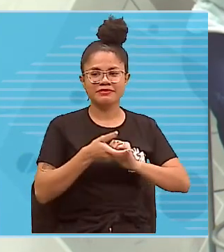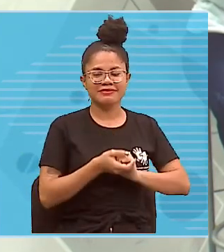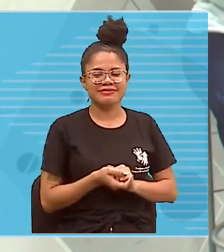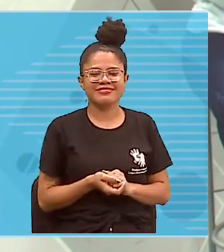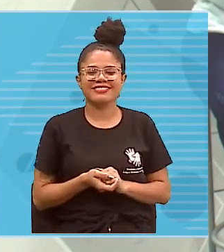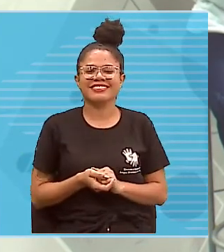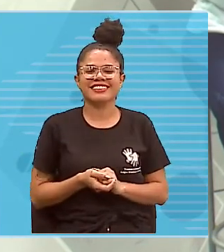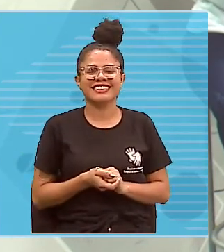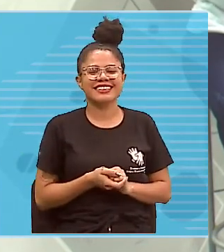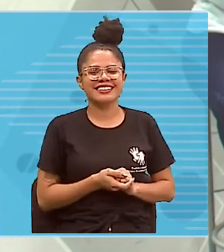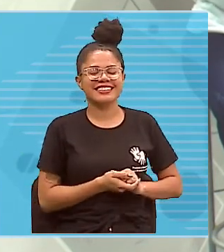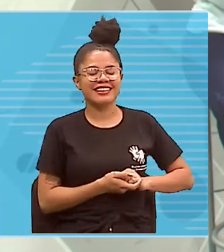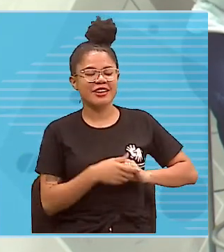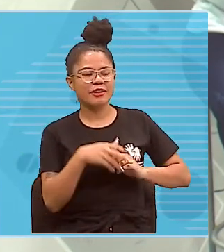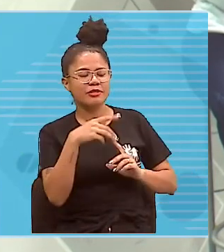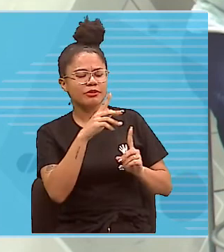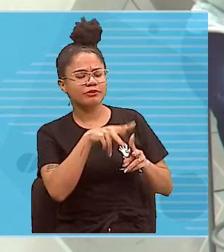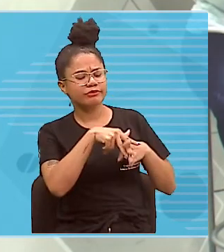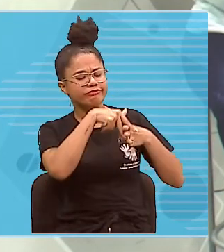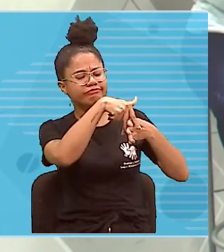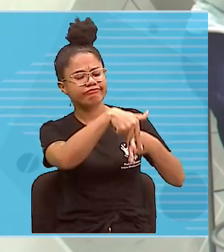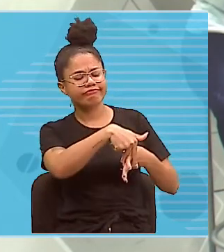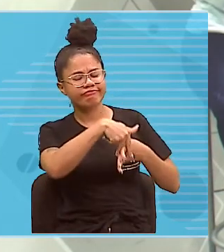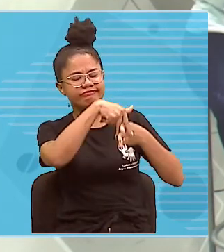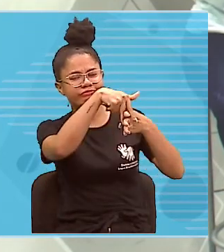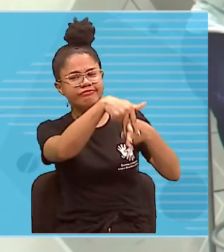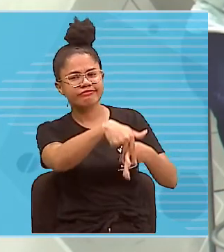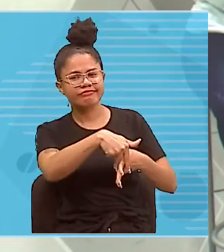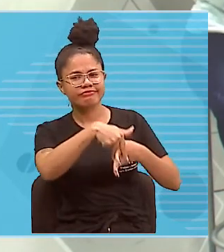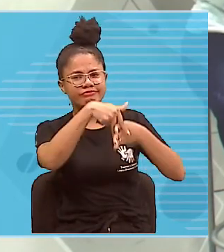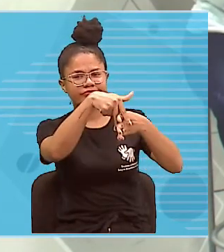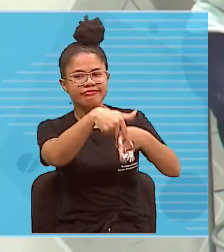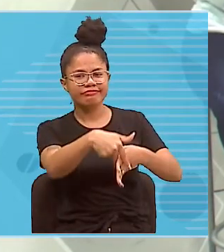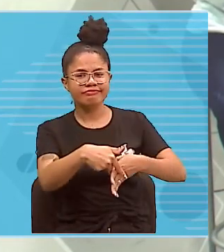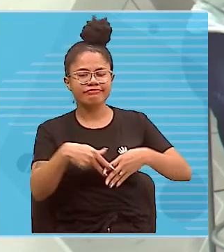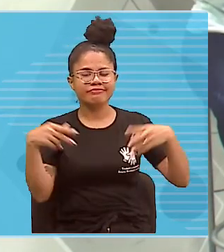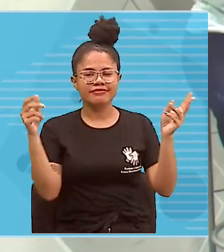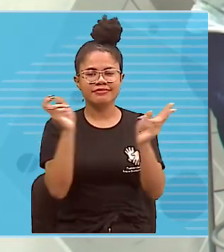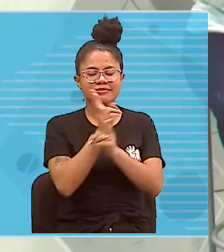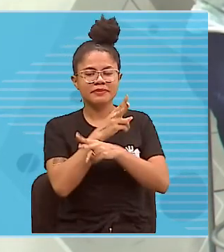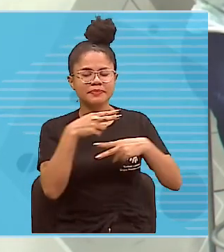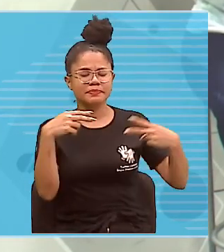No teu cavalo, peito no cabelo ao vento,